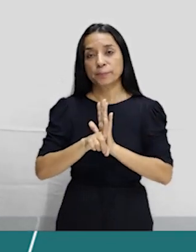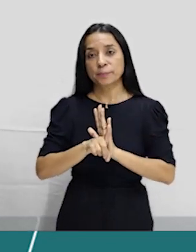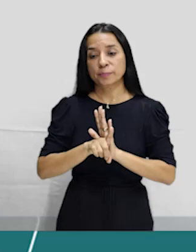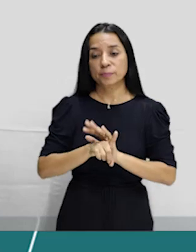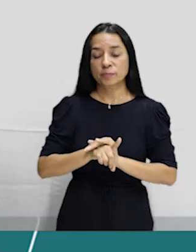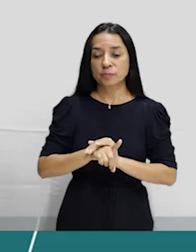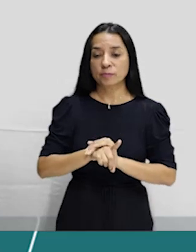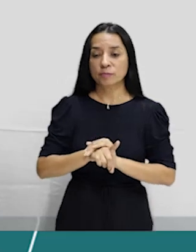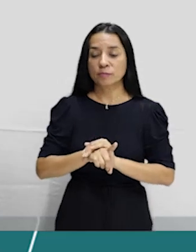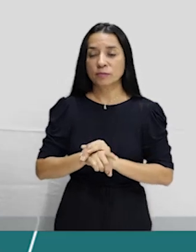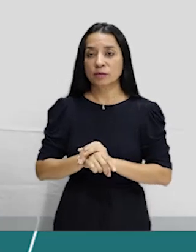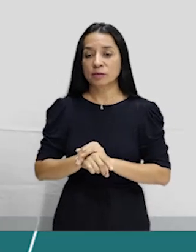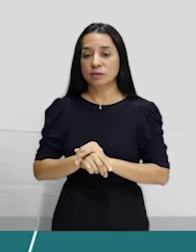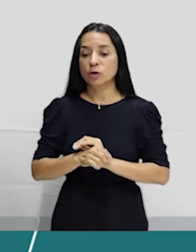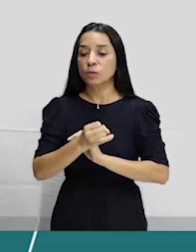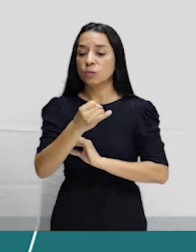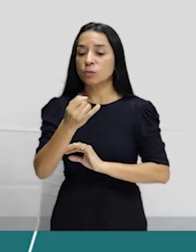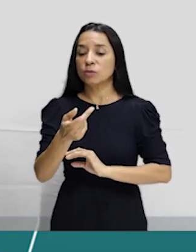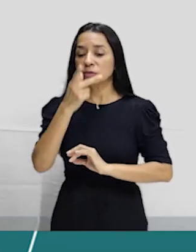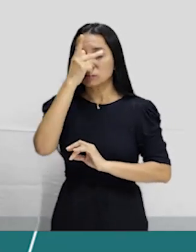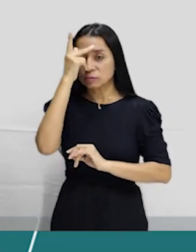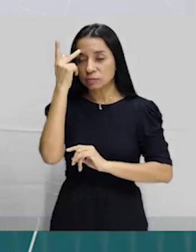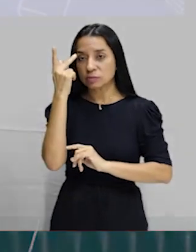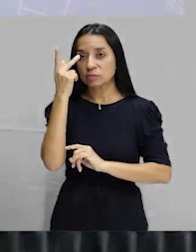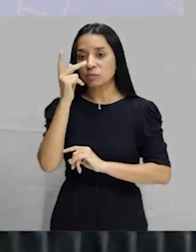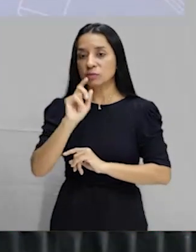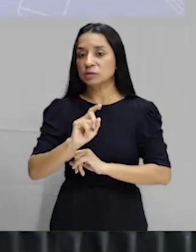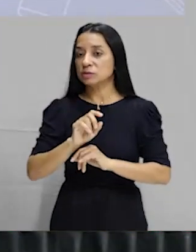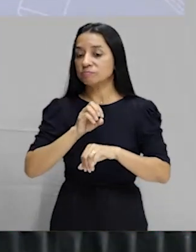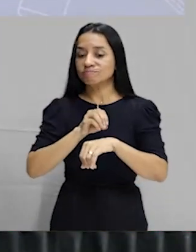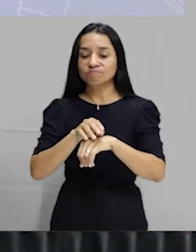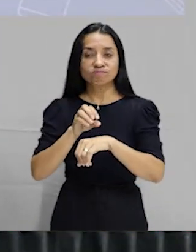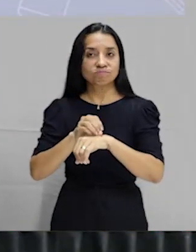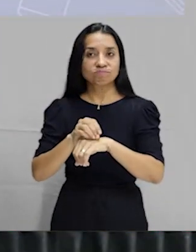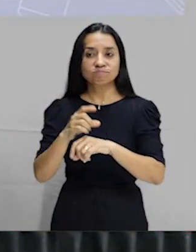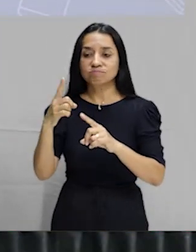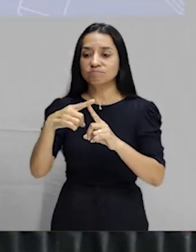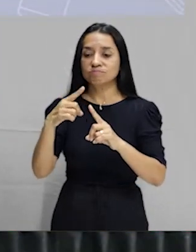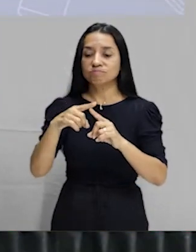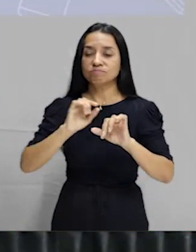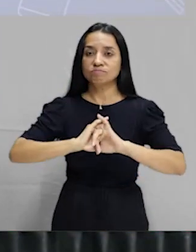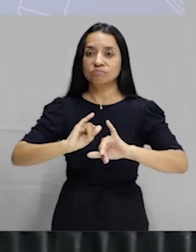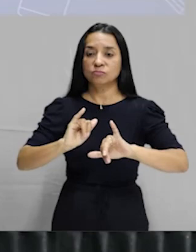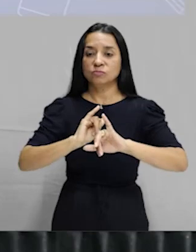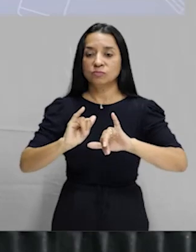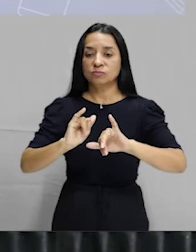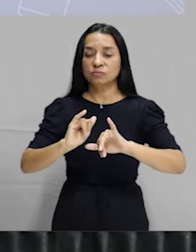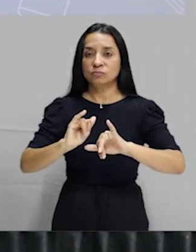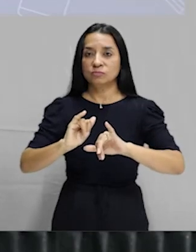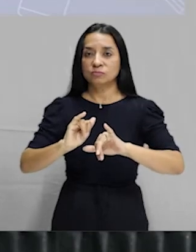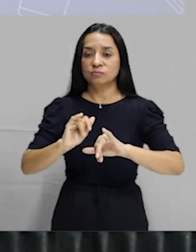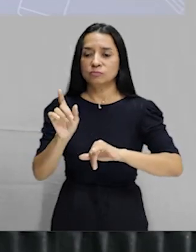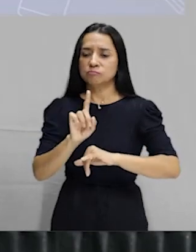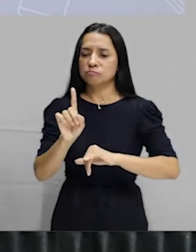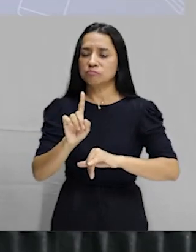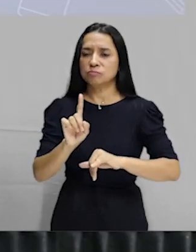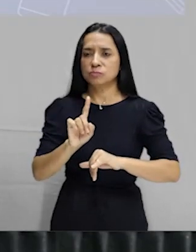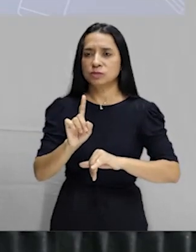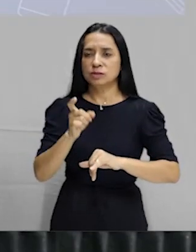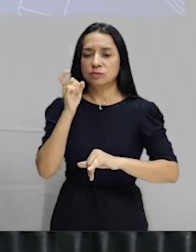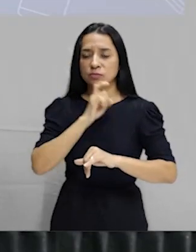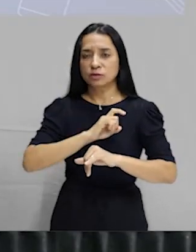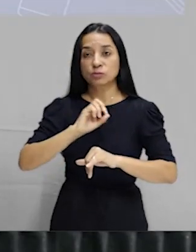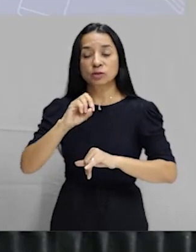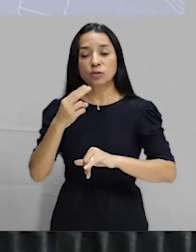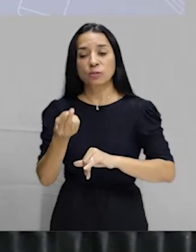fosse: diga, né, a quantidade de pessoas que não compartilhou nenhum tipo de informação, nem a falsa nem a verdadeira. Então, você já somaria todo